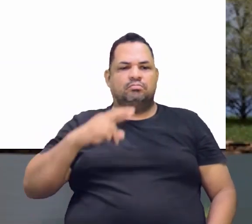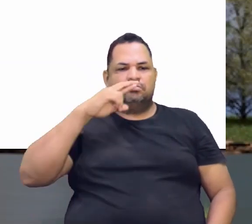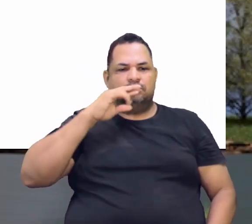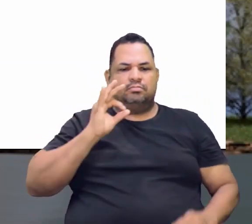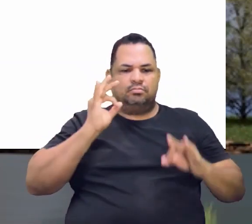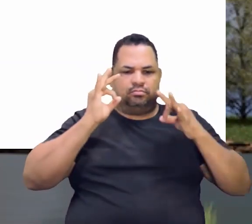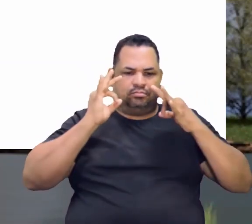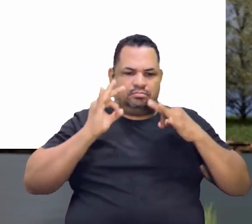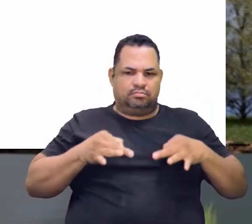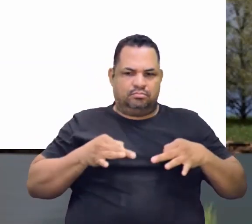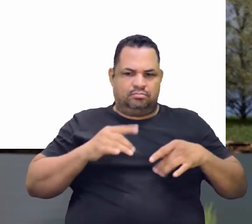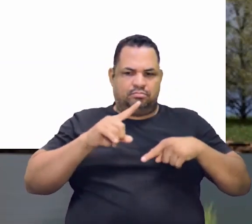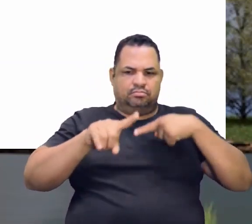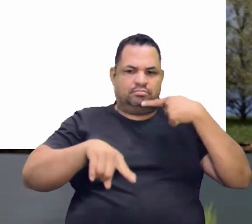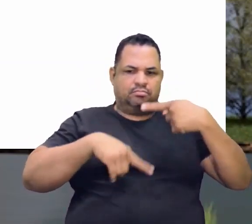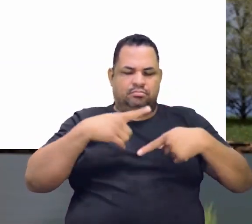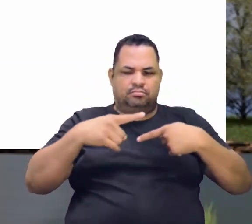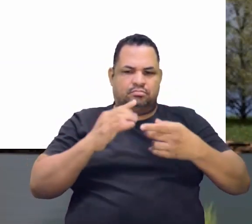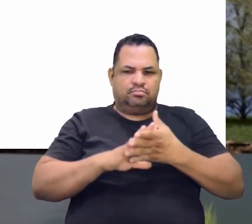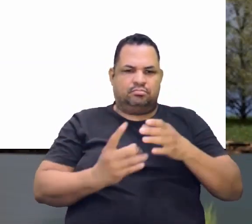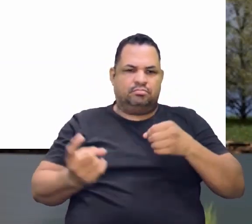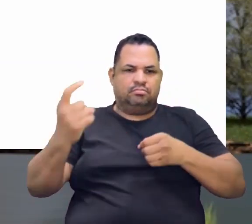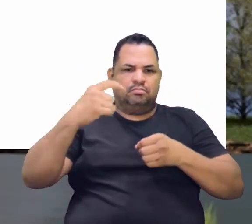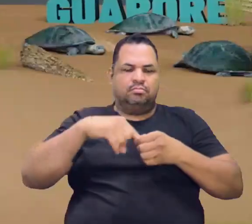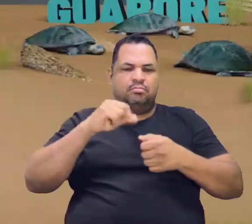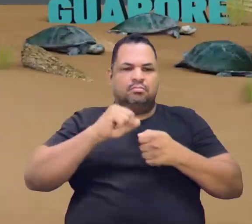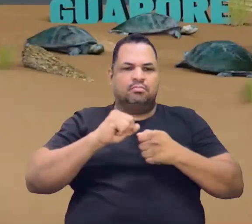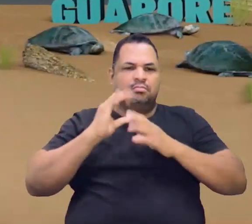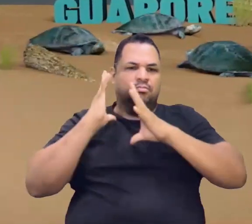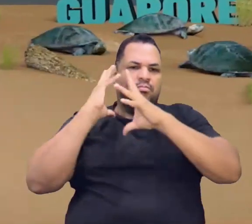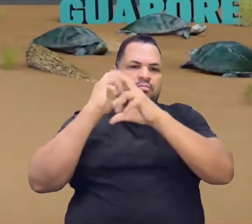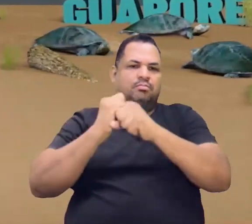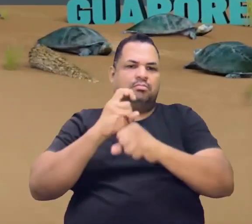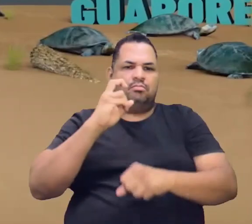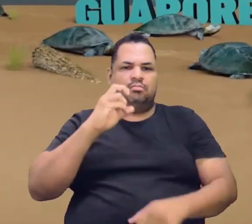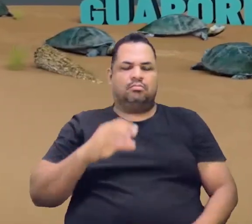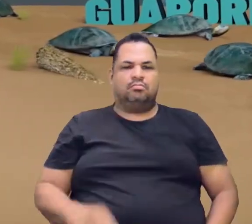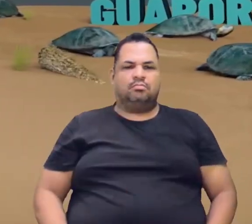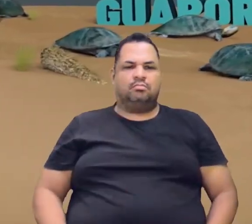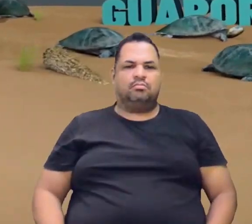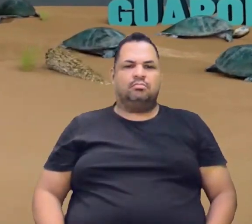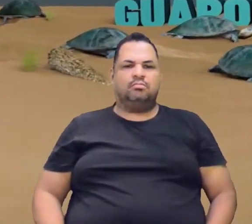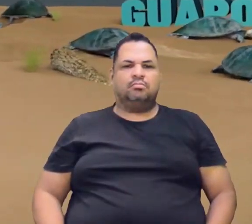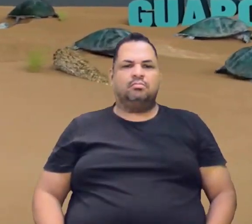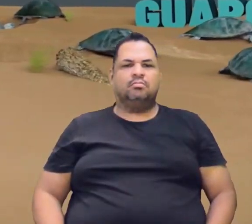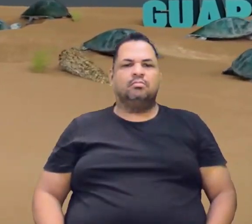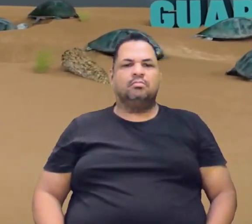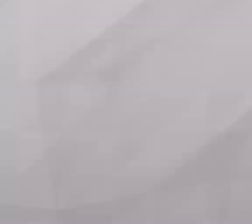Certinho? Daqui a pouco eu volto para fazer a revisão de 5 minutos. Não sai daí.